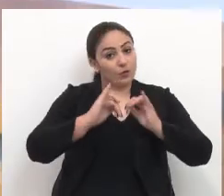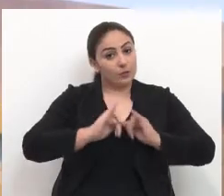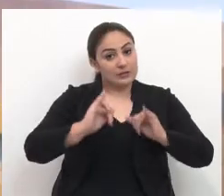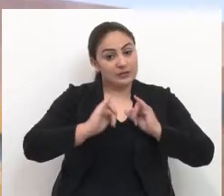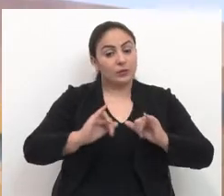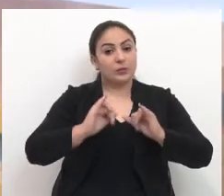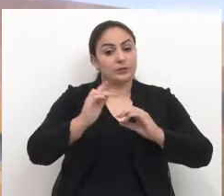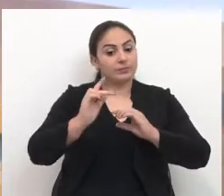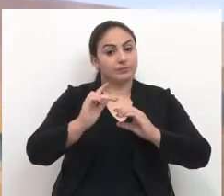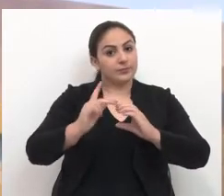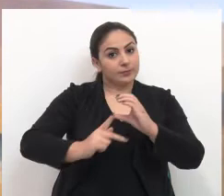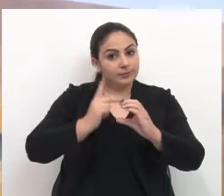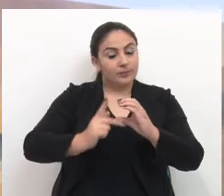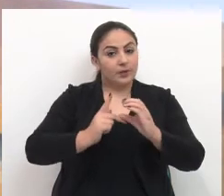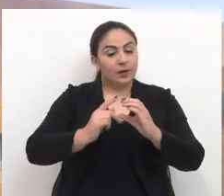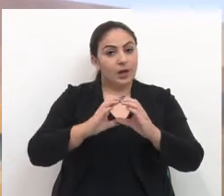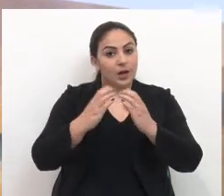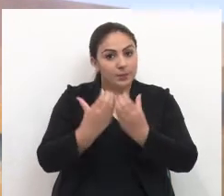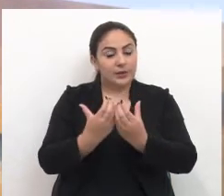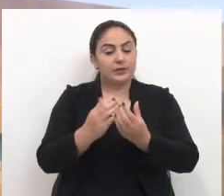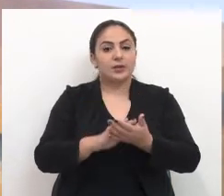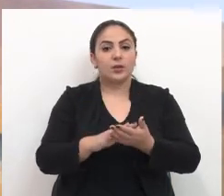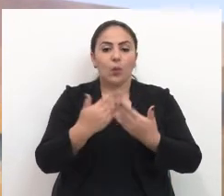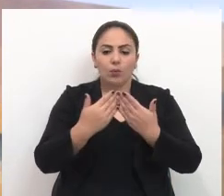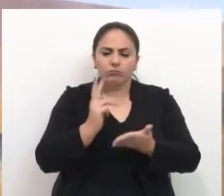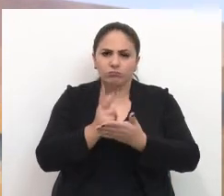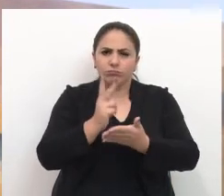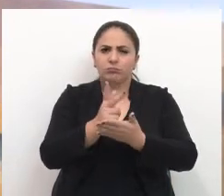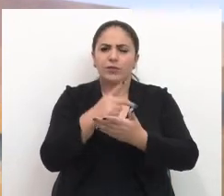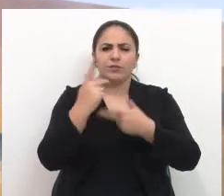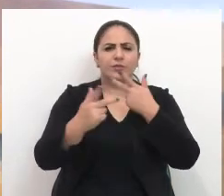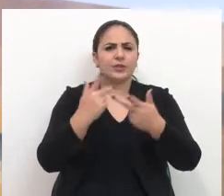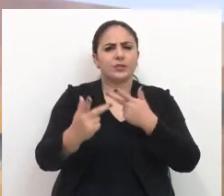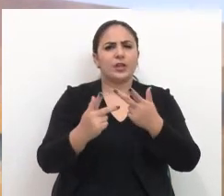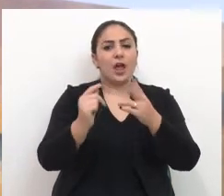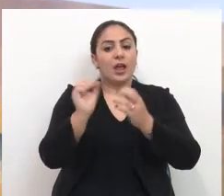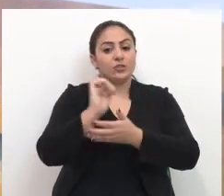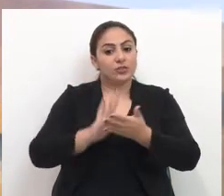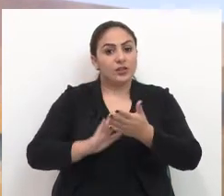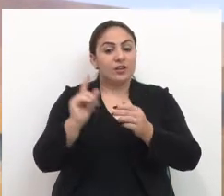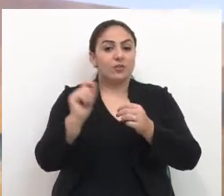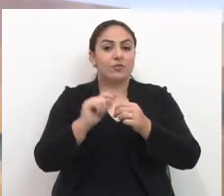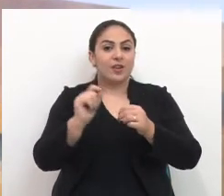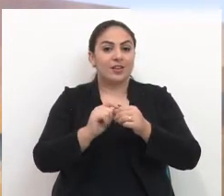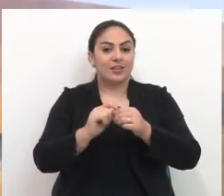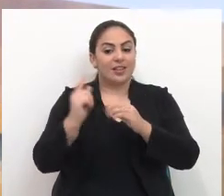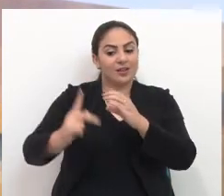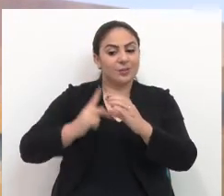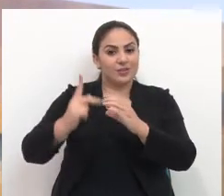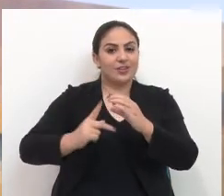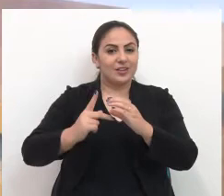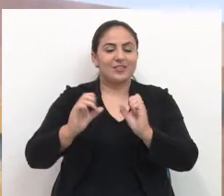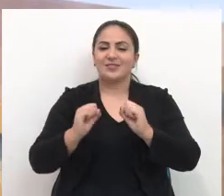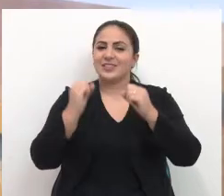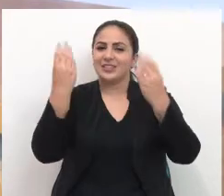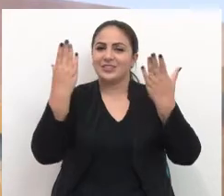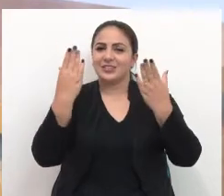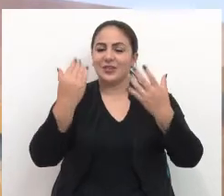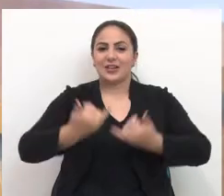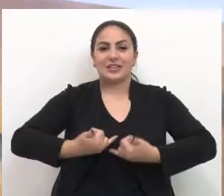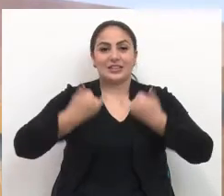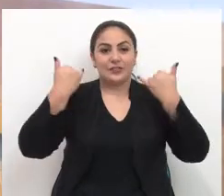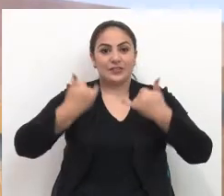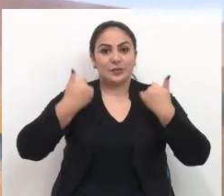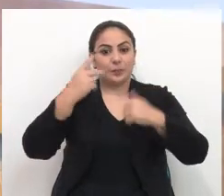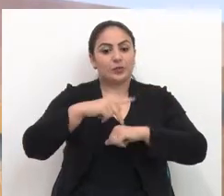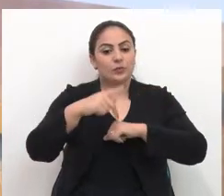O Jornal da Câmara segue exibindo as atividades realizadas pelo Legislativo em comemoração ao aniversário de Passo